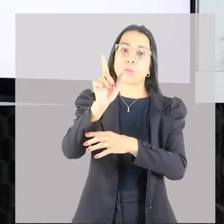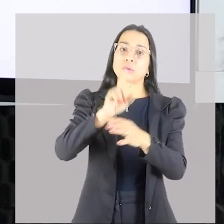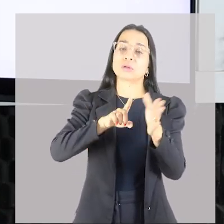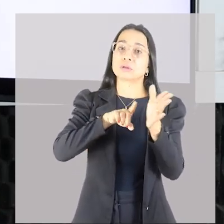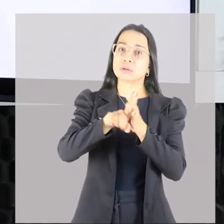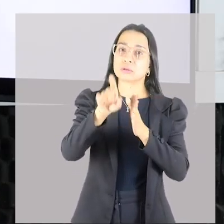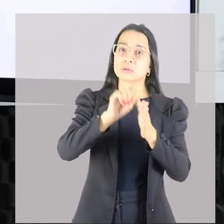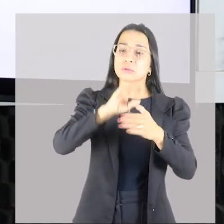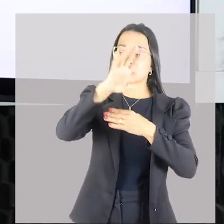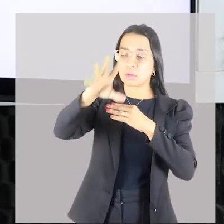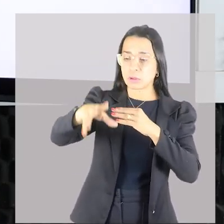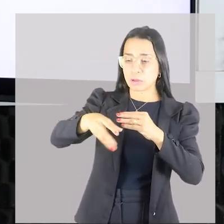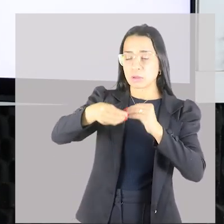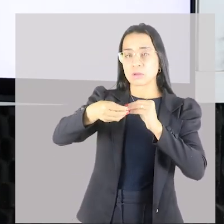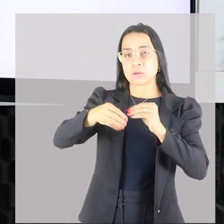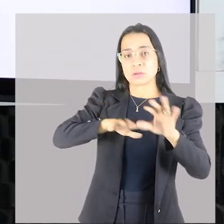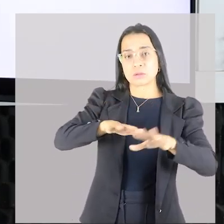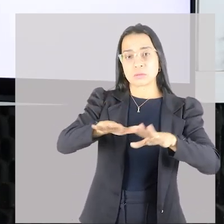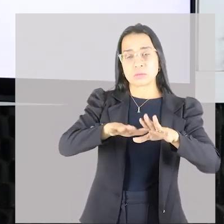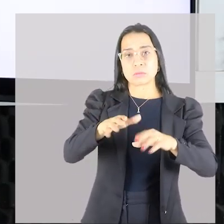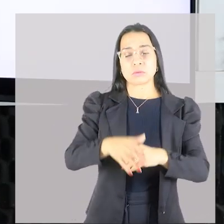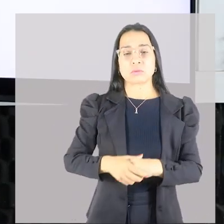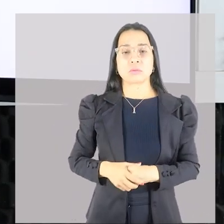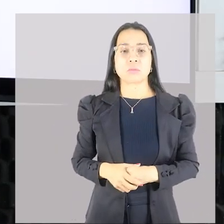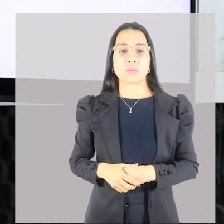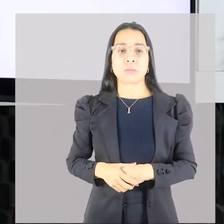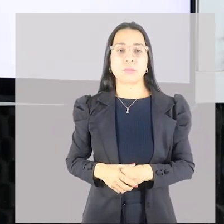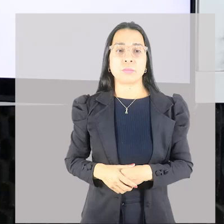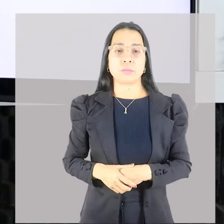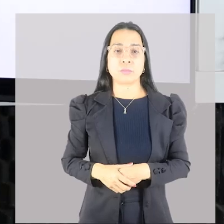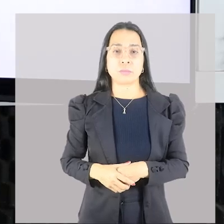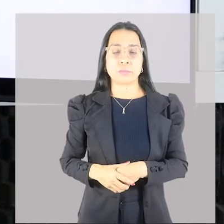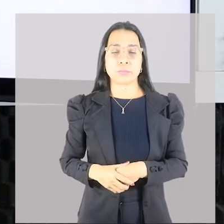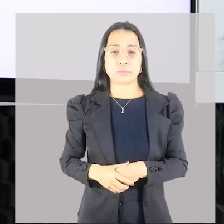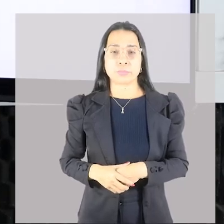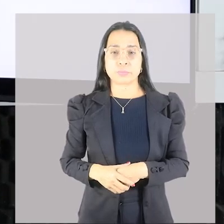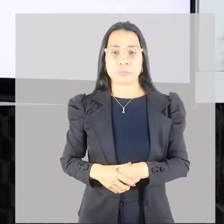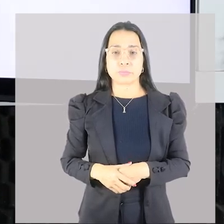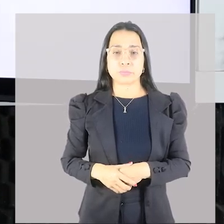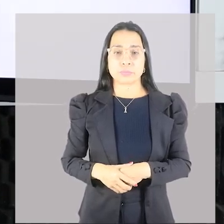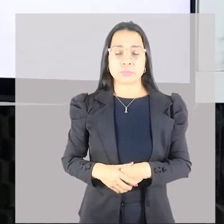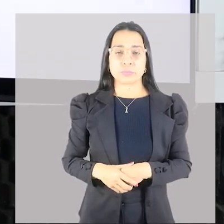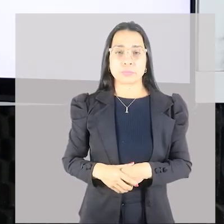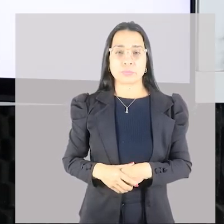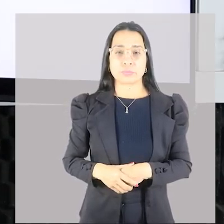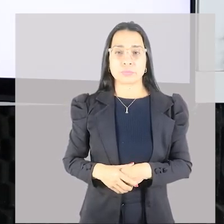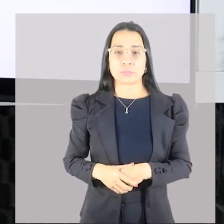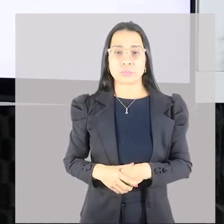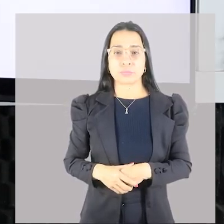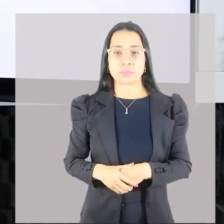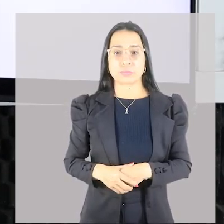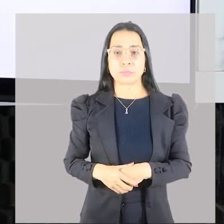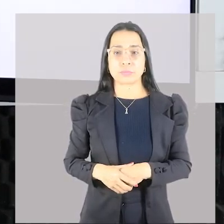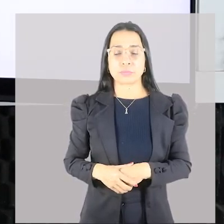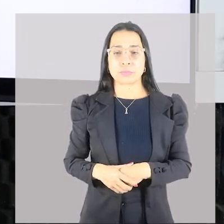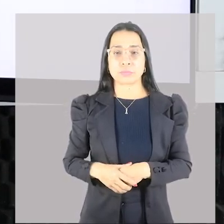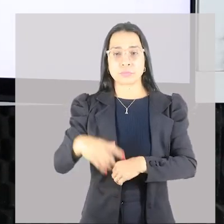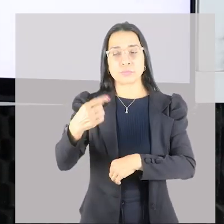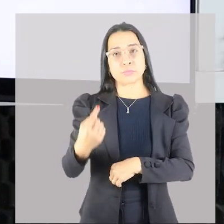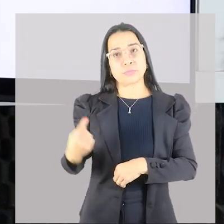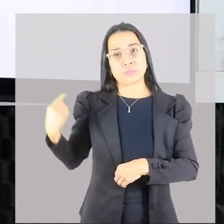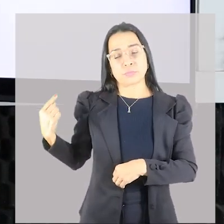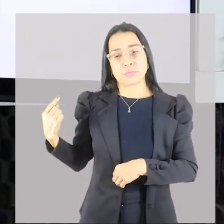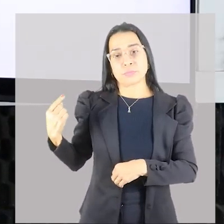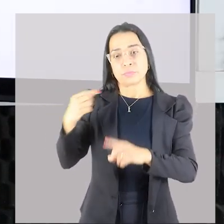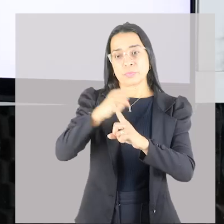o passar do tempo, no caso do movimento negro, o movimento foi mudando e abrangendo outras pautas. É o que eu te falei. A sociedade